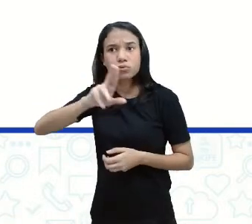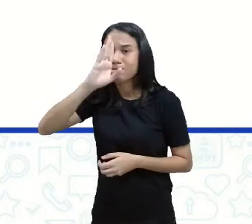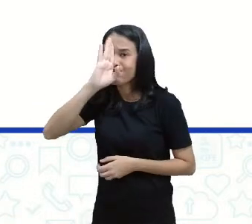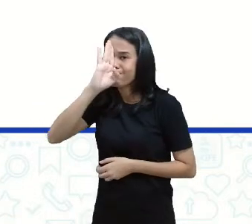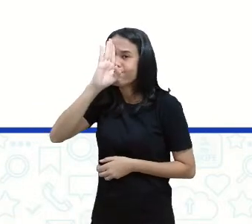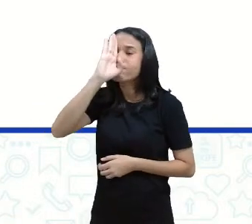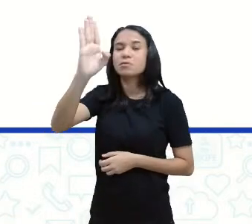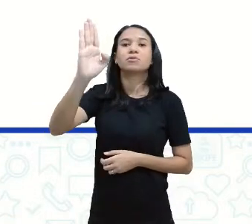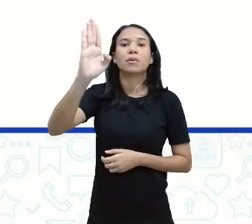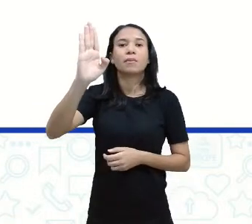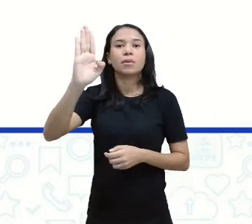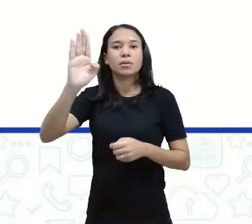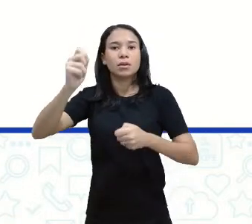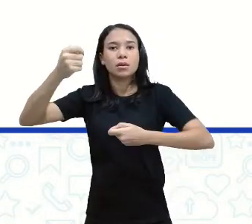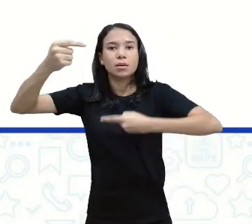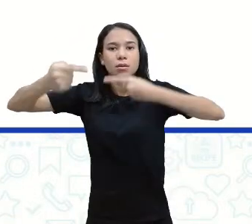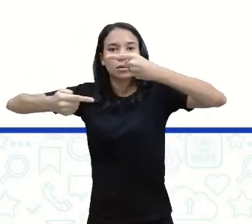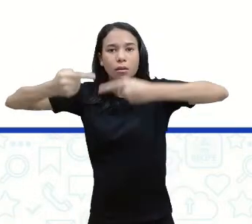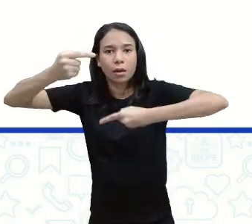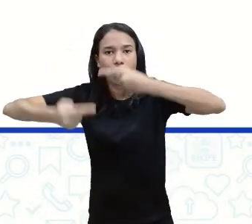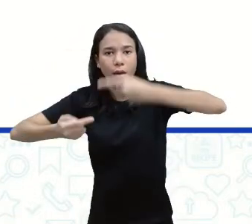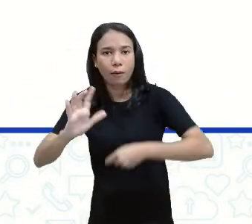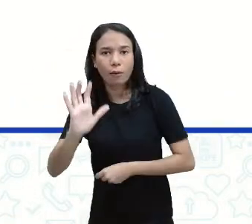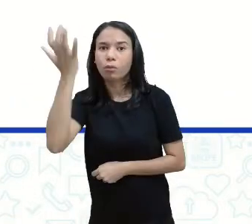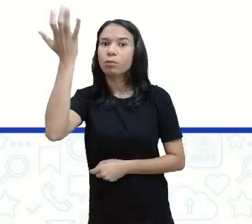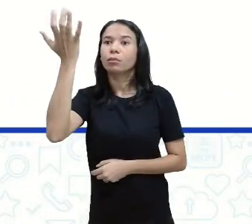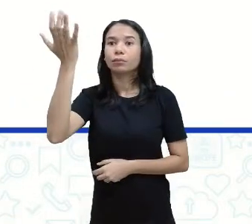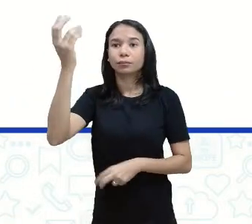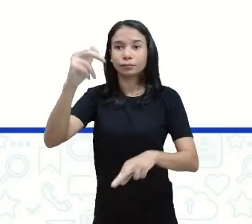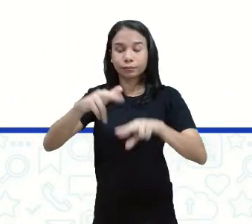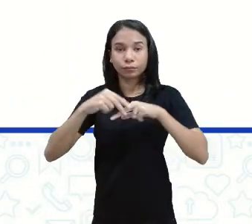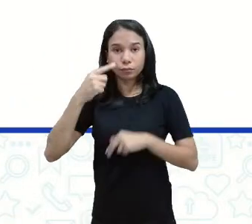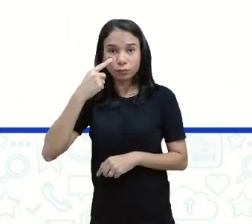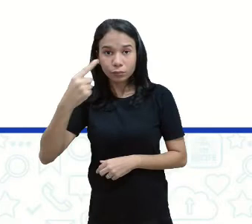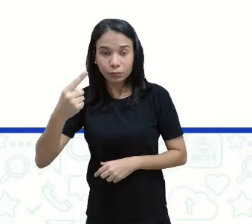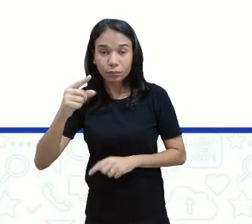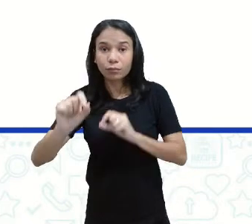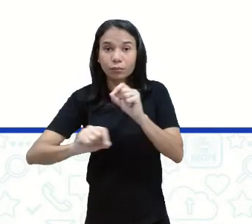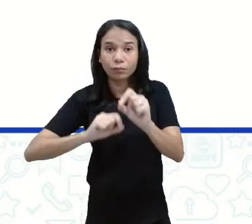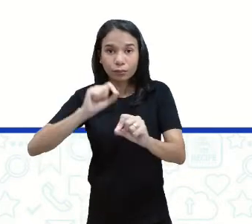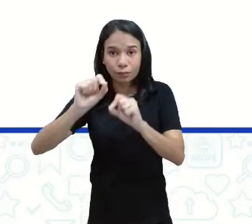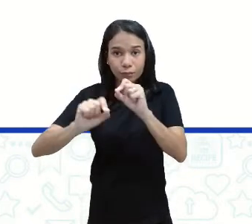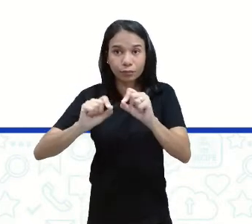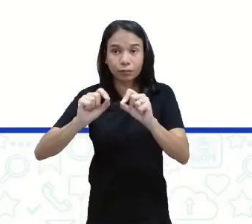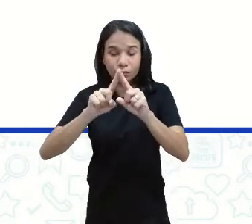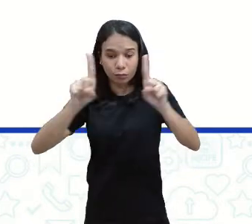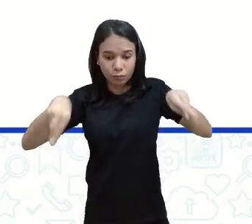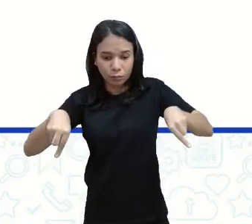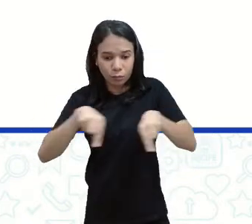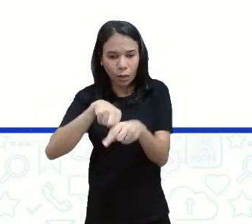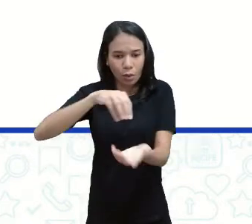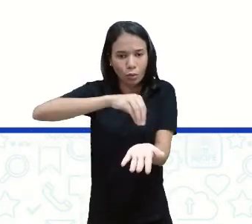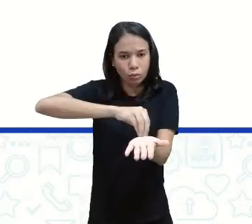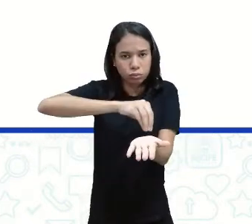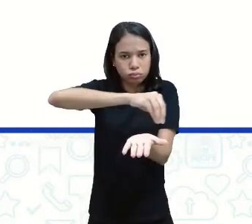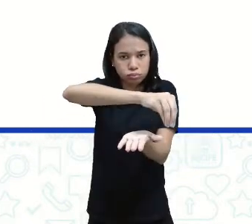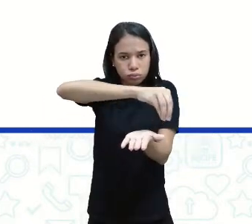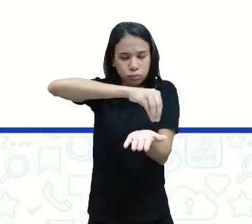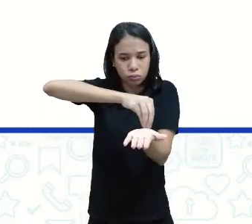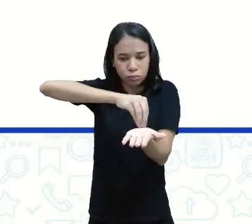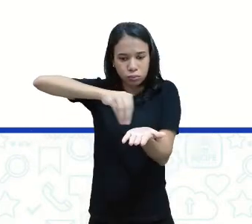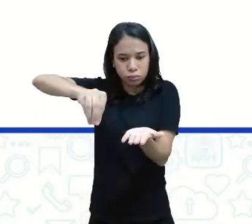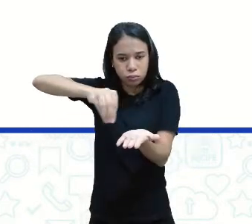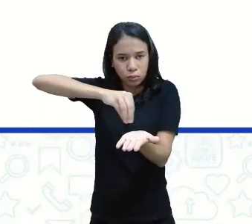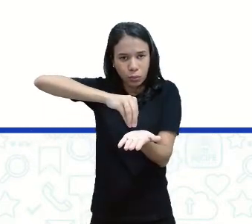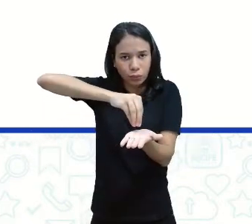primeiro lugar para fazer a guerra. Então, aí embaixo a gente consegue observar um tabuleiro de xadrez, com um